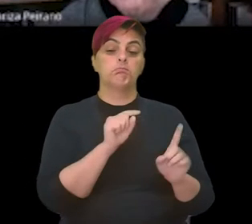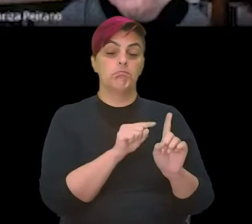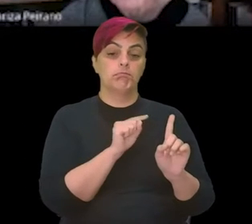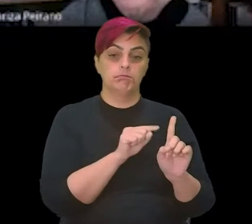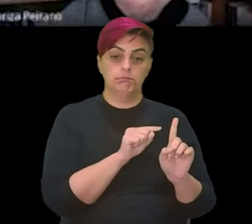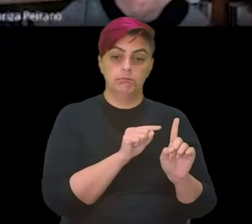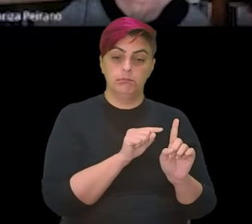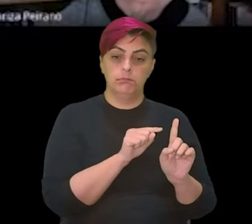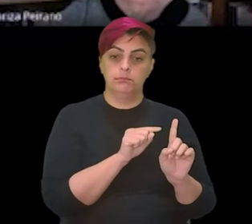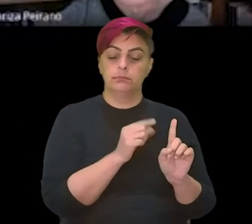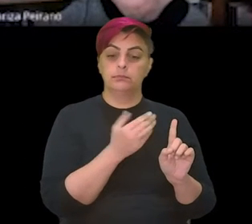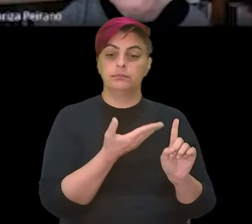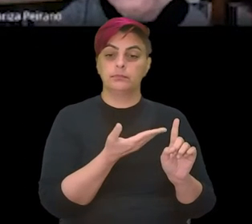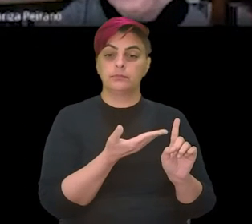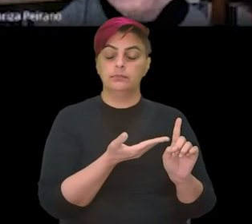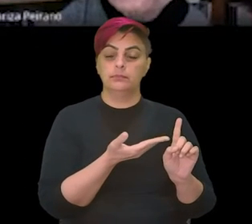como